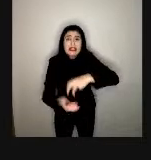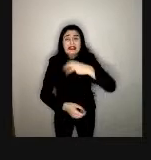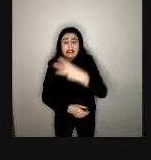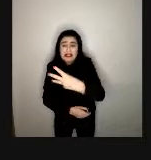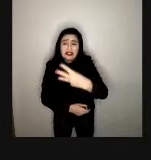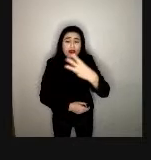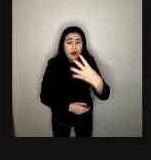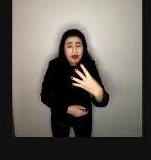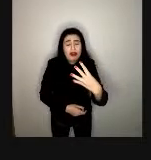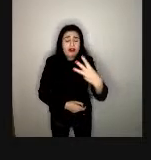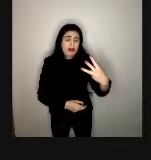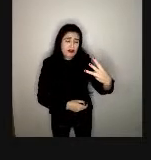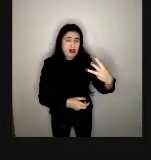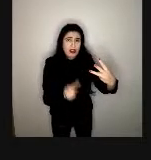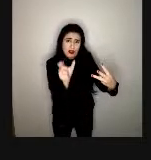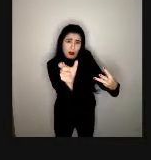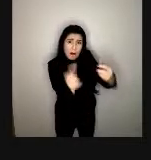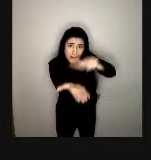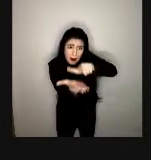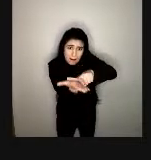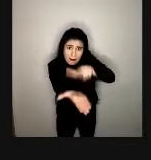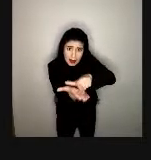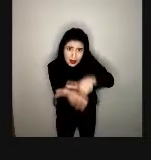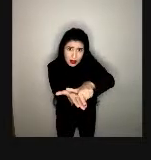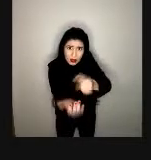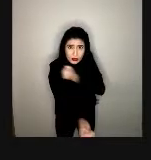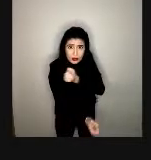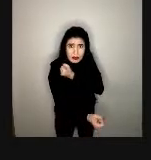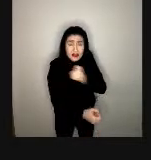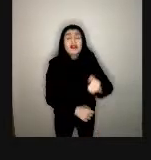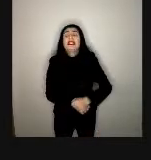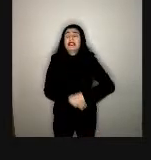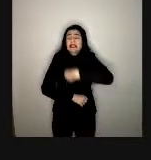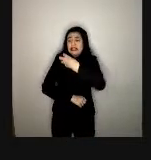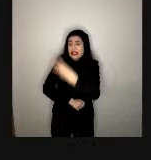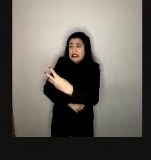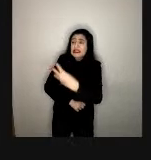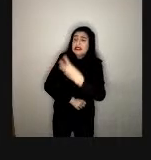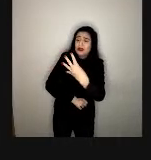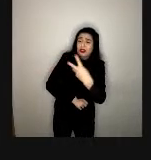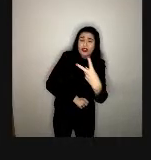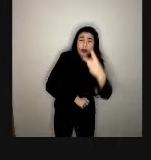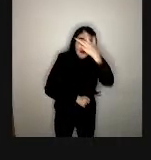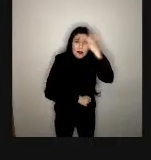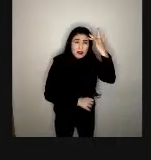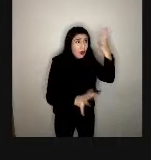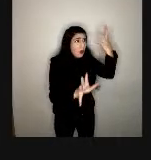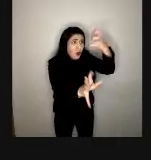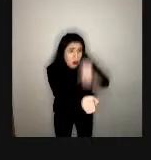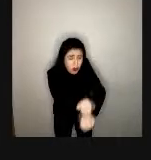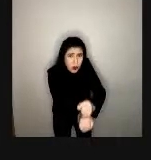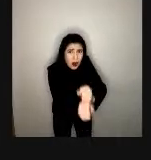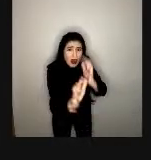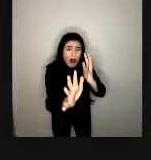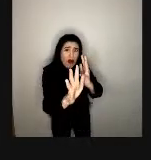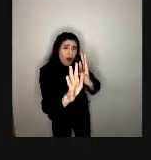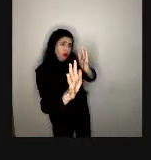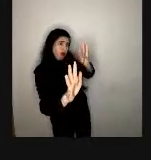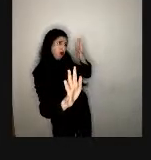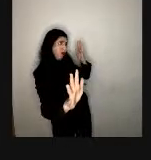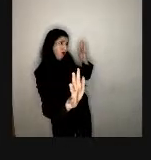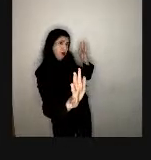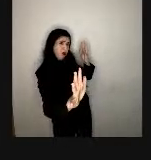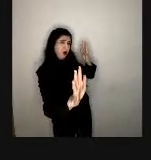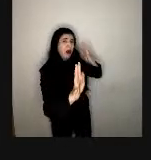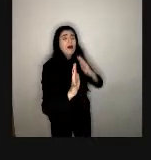343. Então tinham 342 pessoas na frente dela para serem atendidas. E ela falava assim: olha, eu vou levantar o